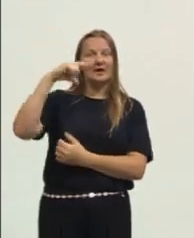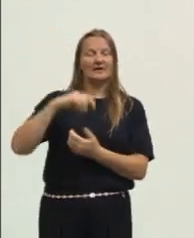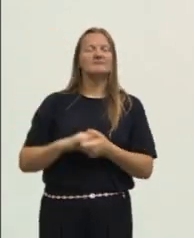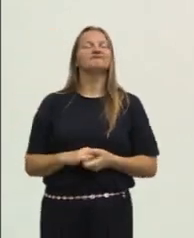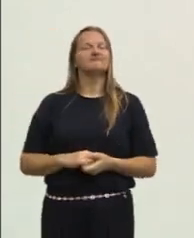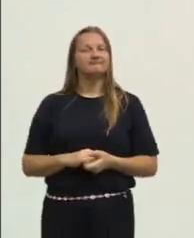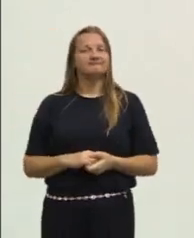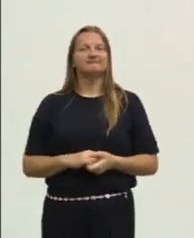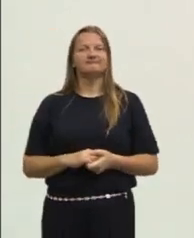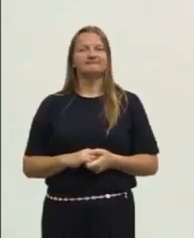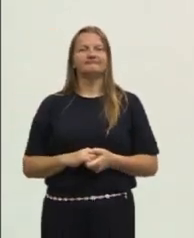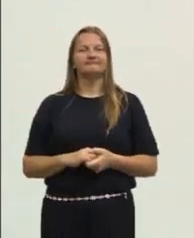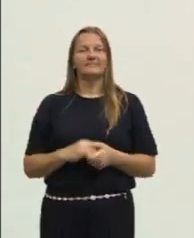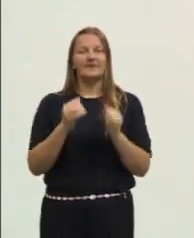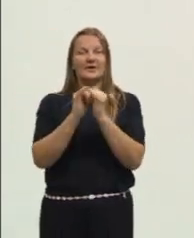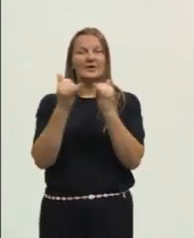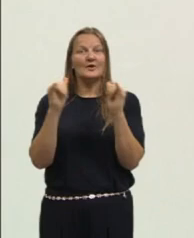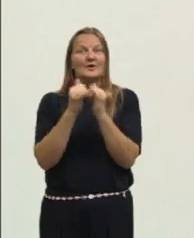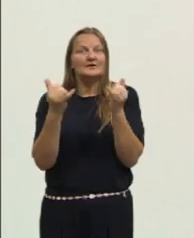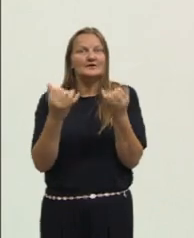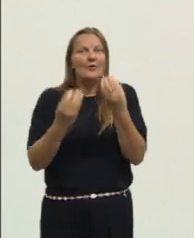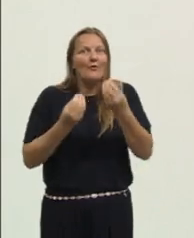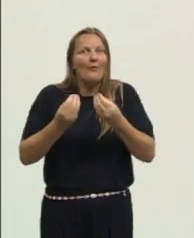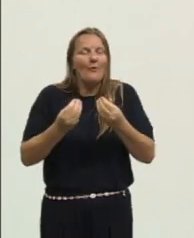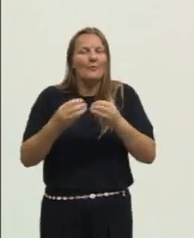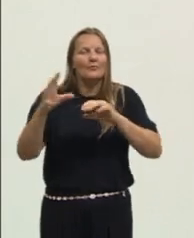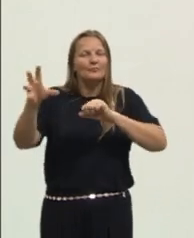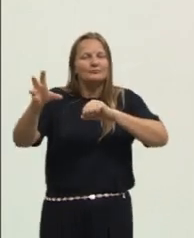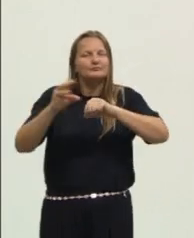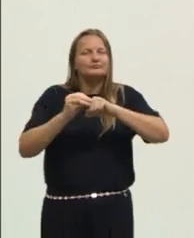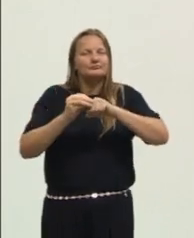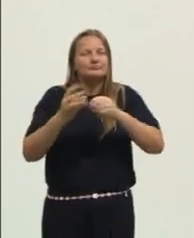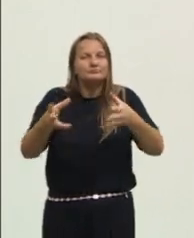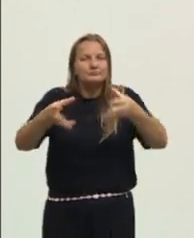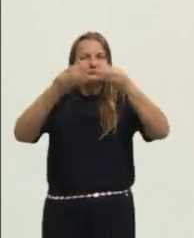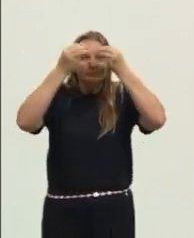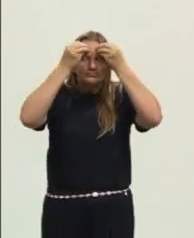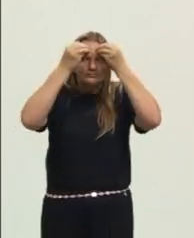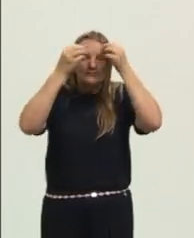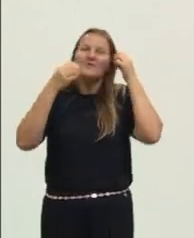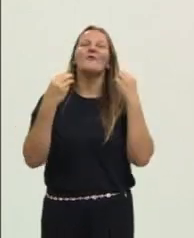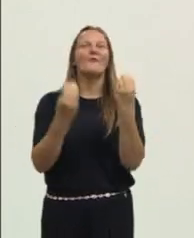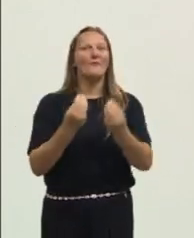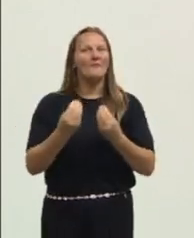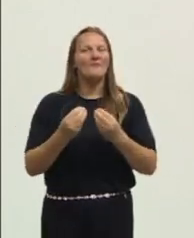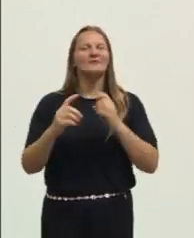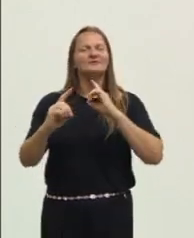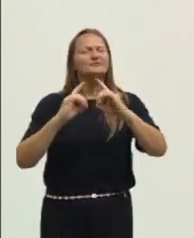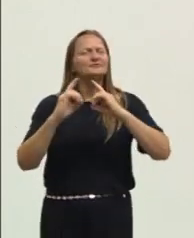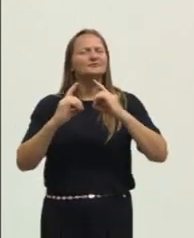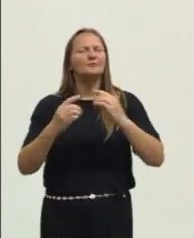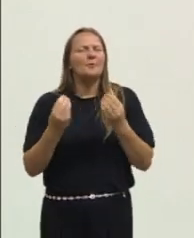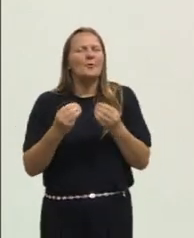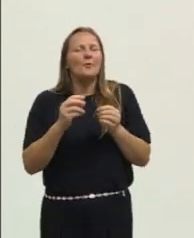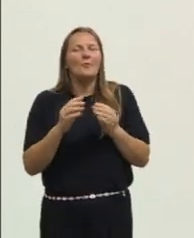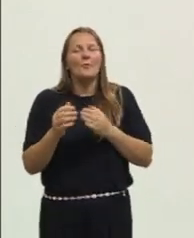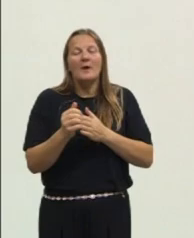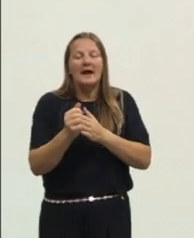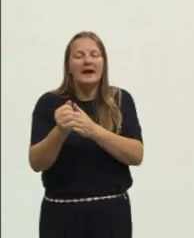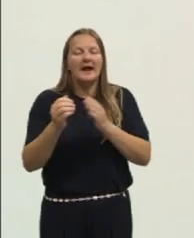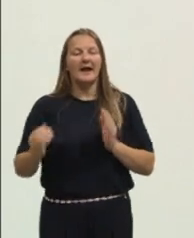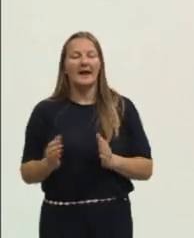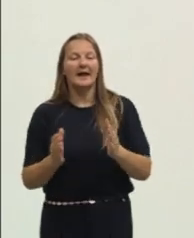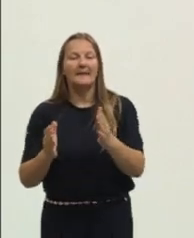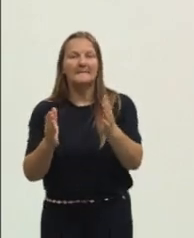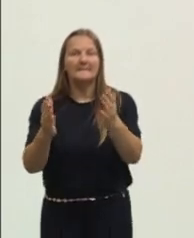de energia como que vai se apropriar aquela coisa toda então discutindo onde é que vai onde para onde é como é que